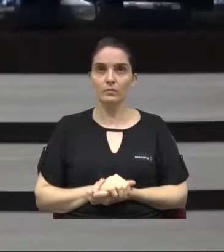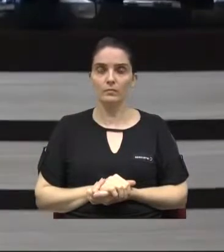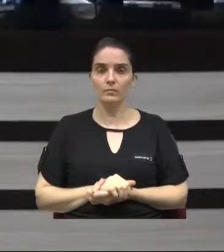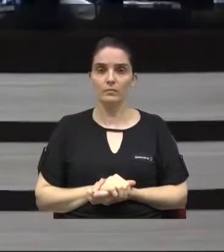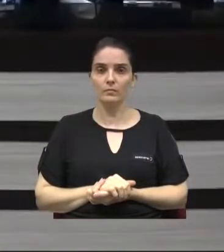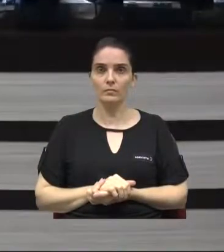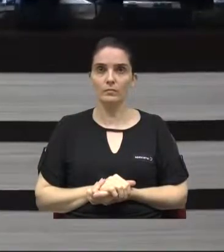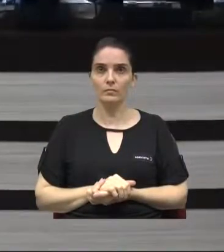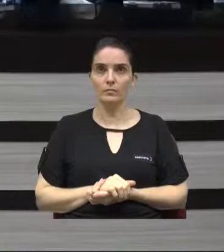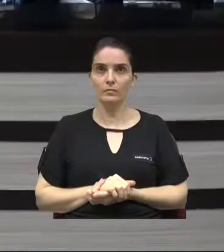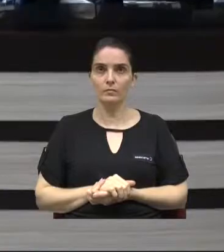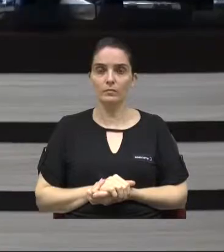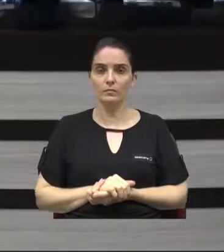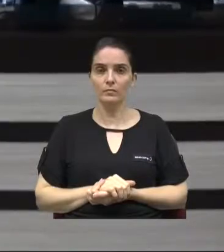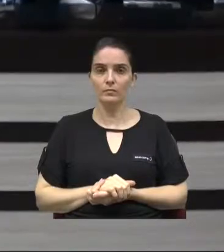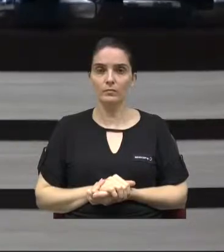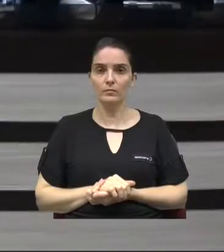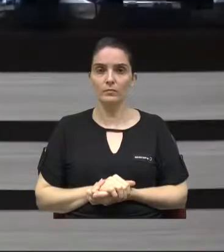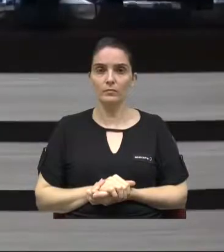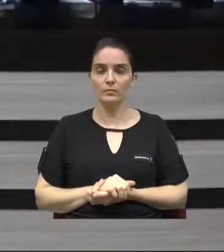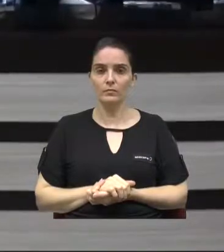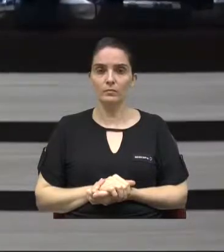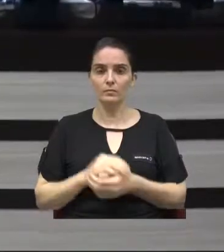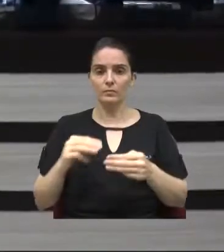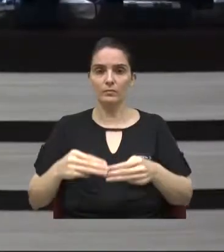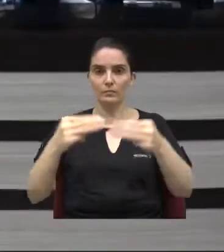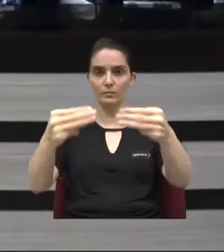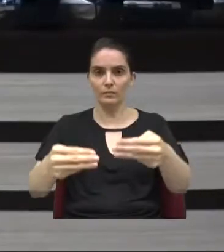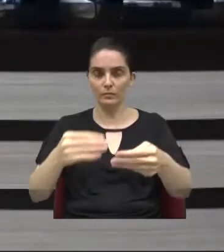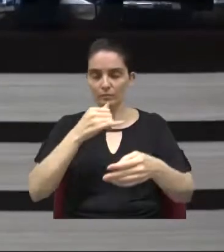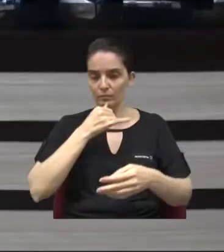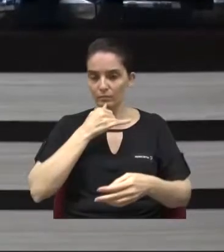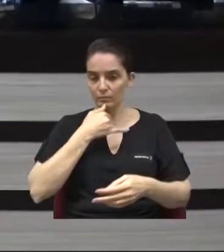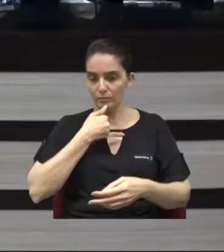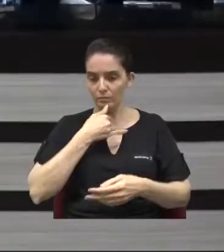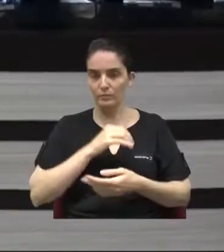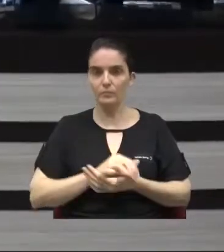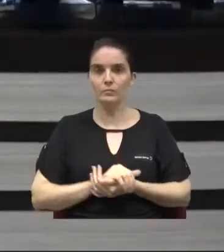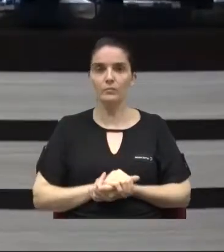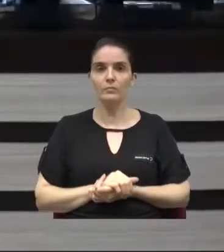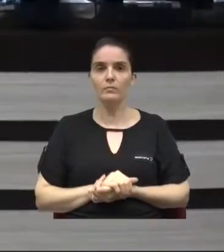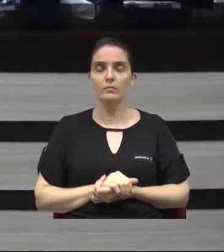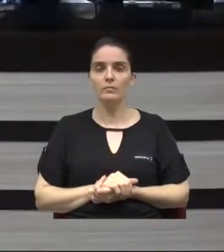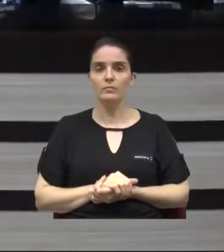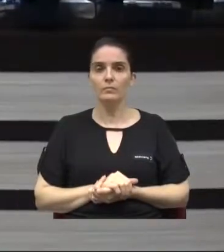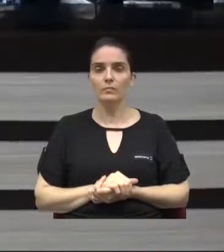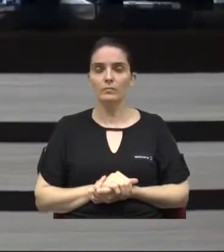Senhor presidente, entrou uma moção de pesar nesse momento. Pois não?